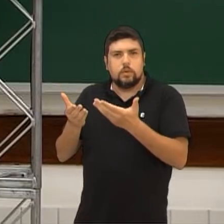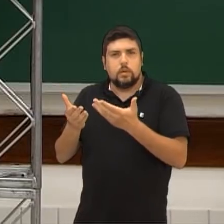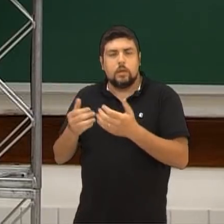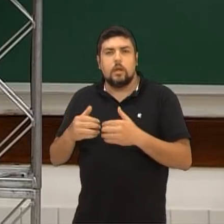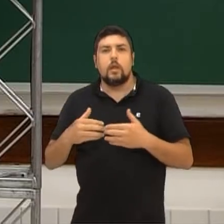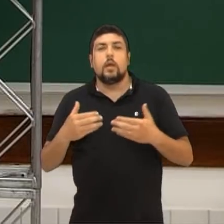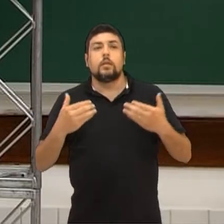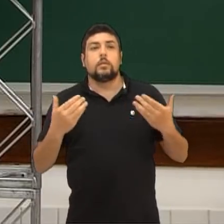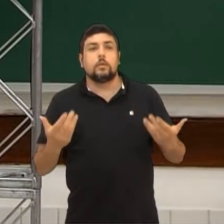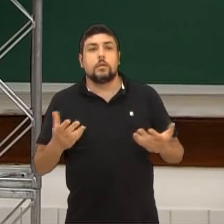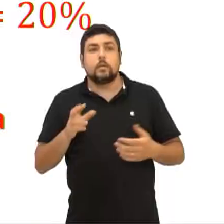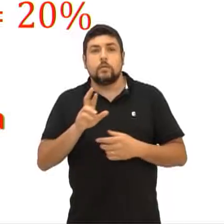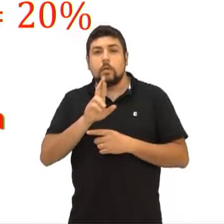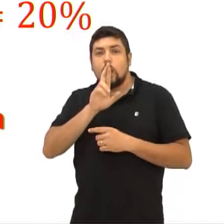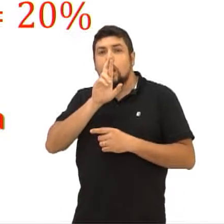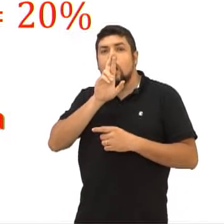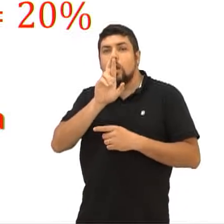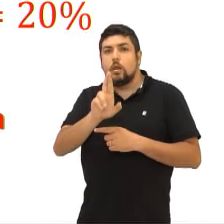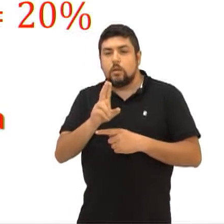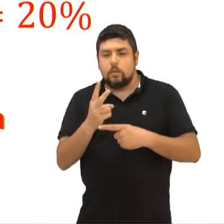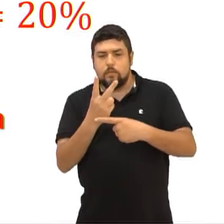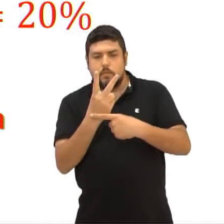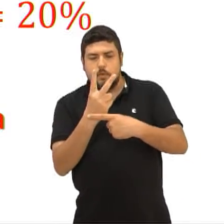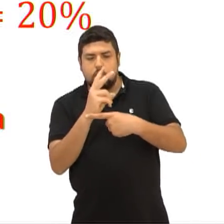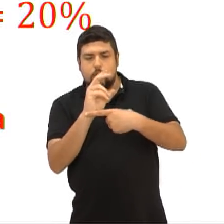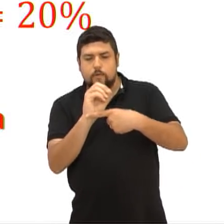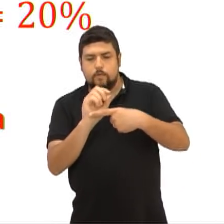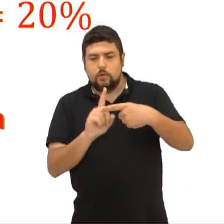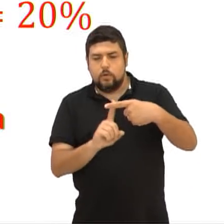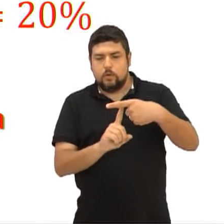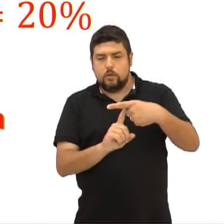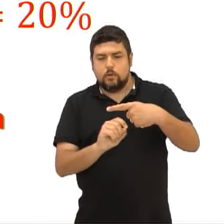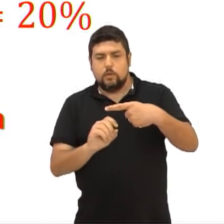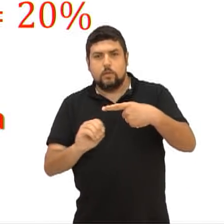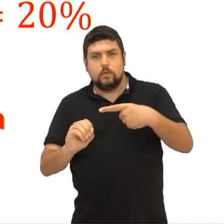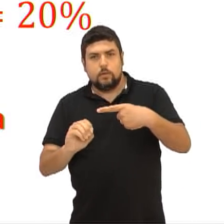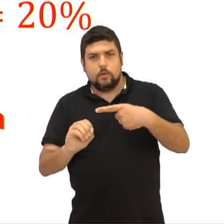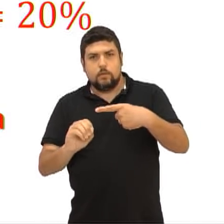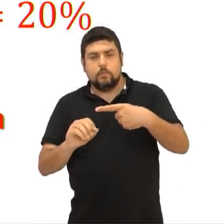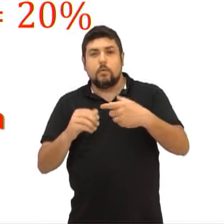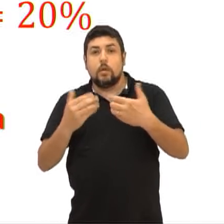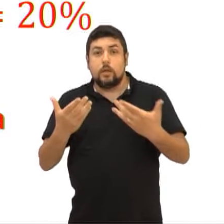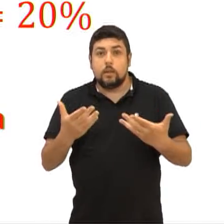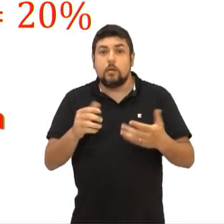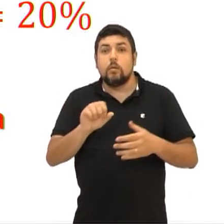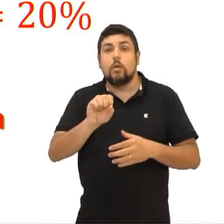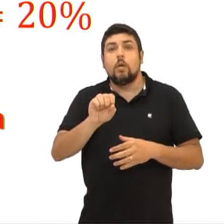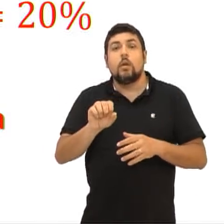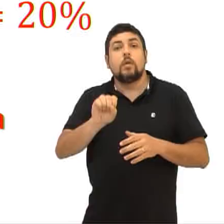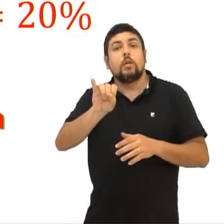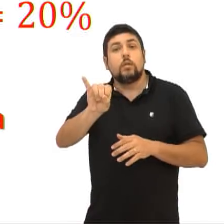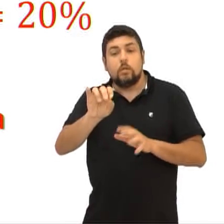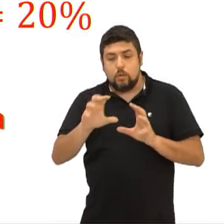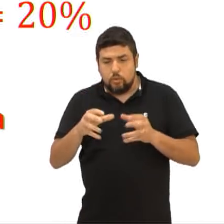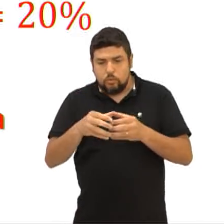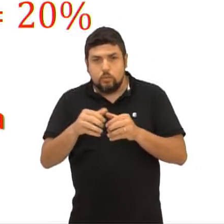teria que 2 em cada 10 alunos, 2 elevado a